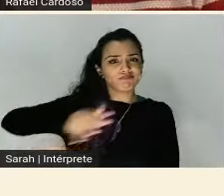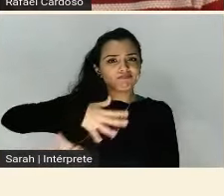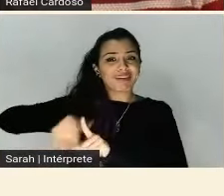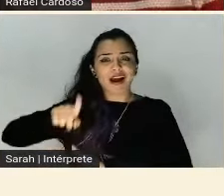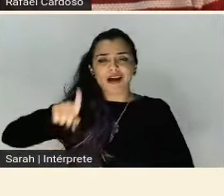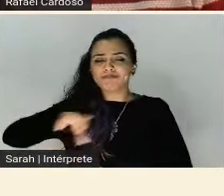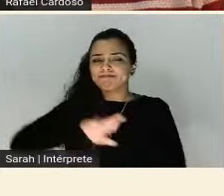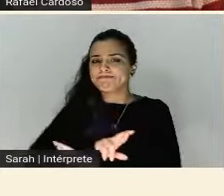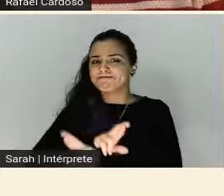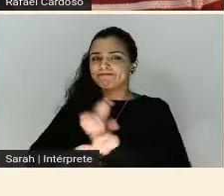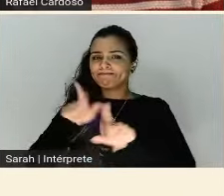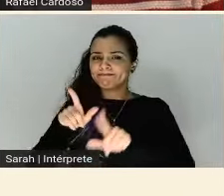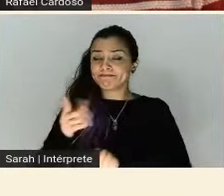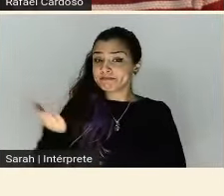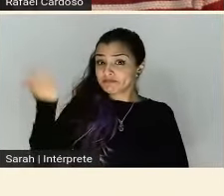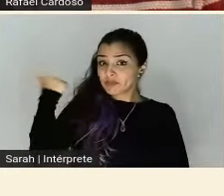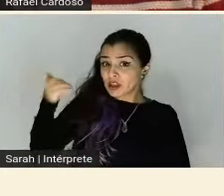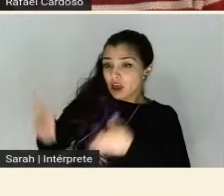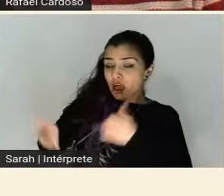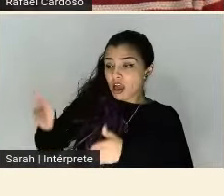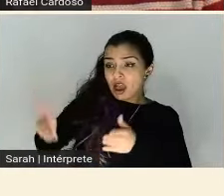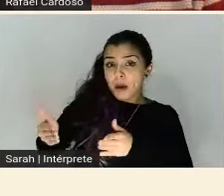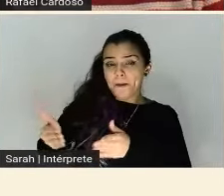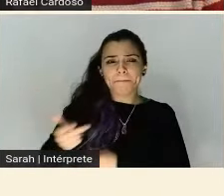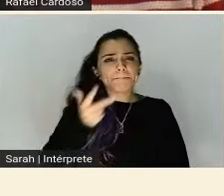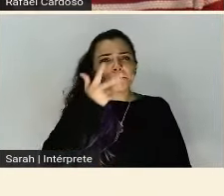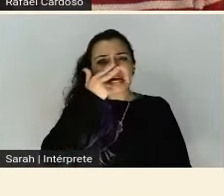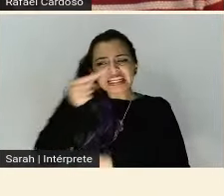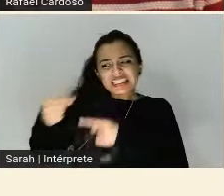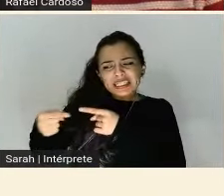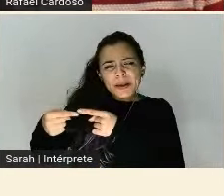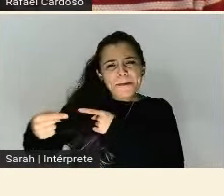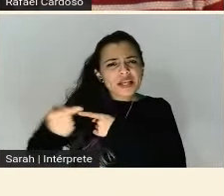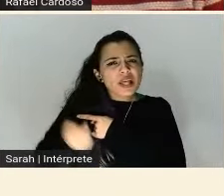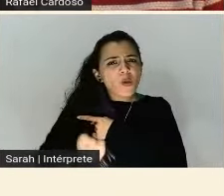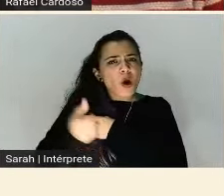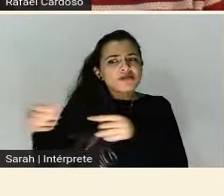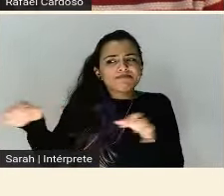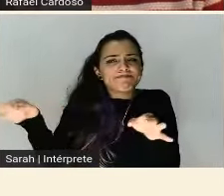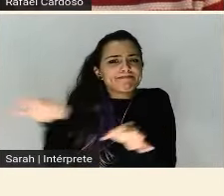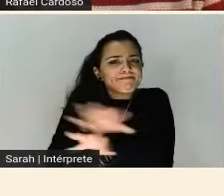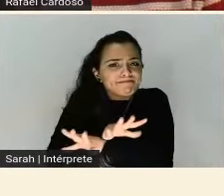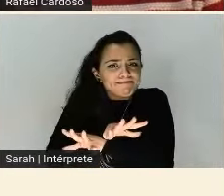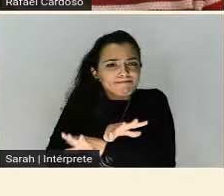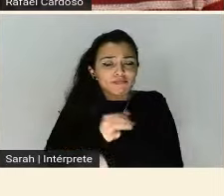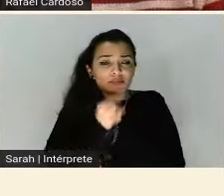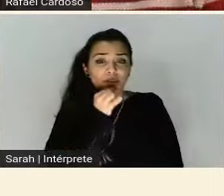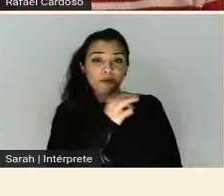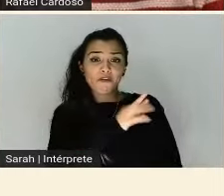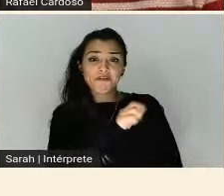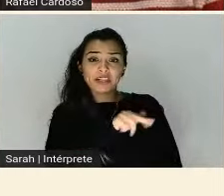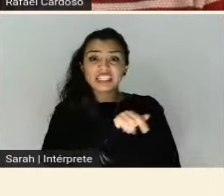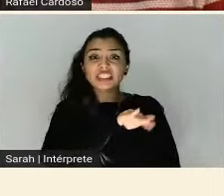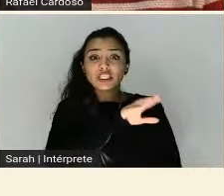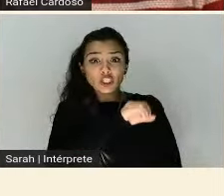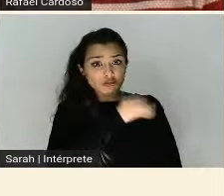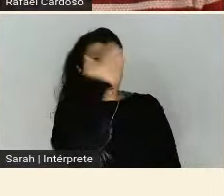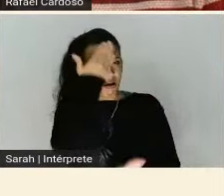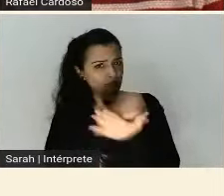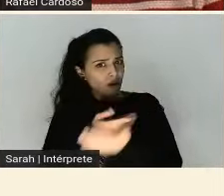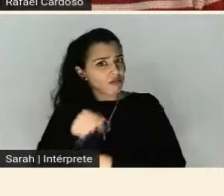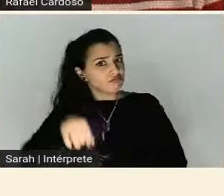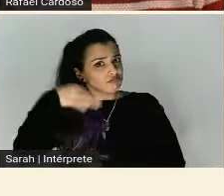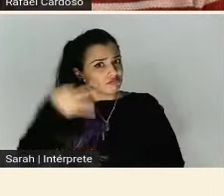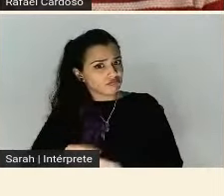Já nessa época, a semana parecia pronta para ser enterrada, nas palavras de Francisco Alambert. No dia 30